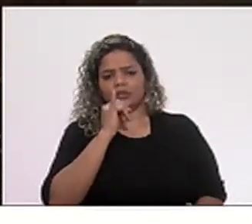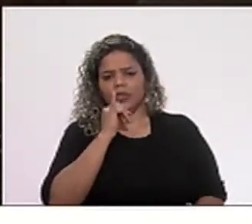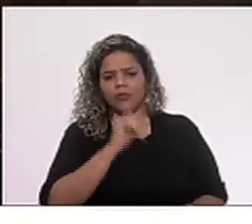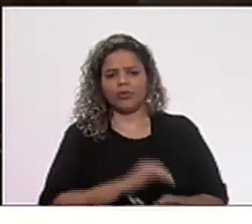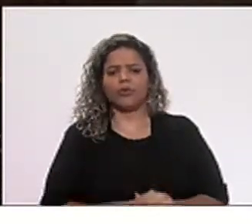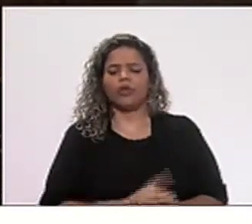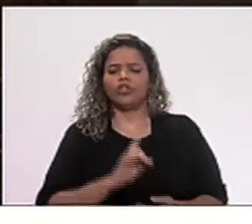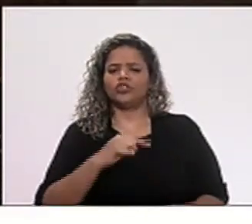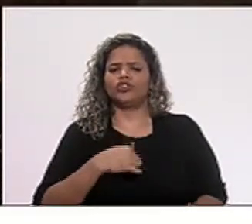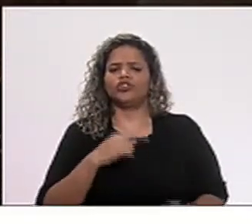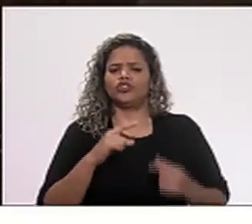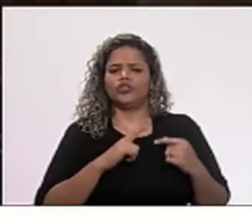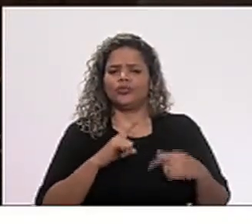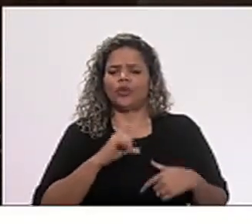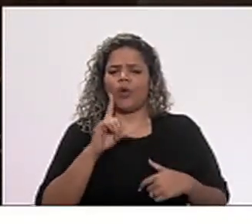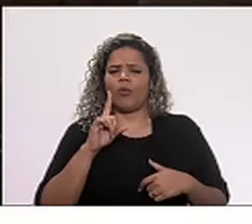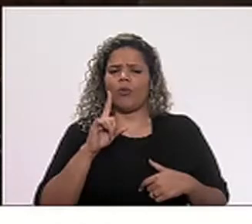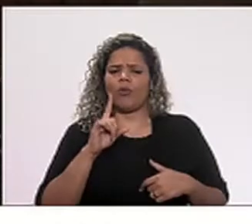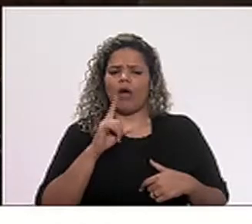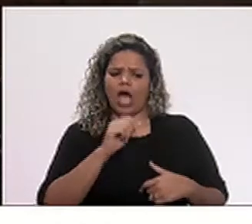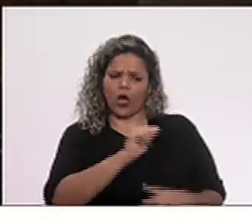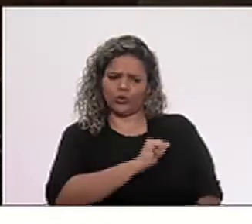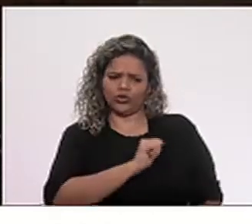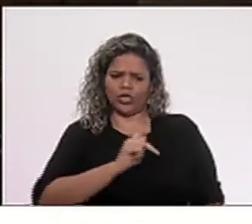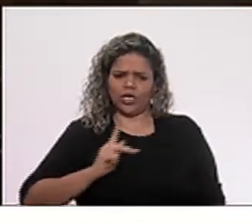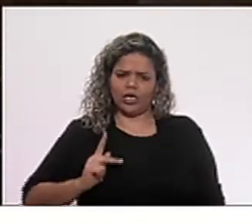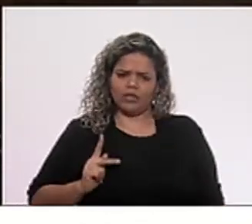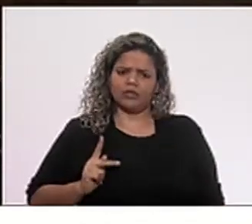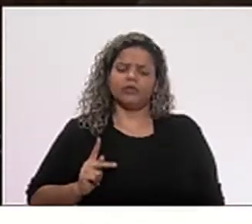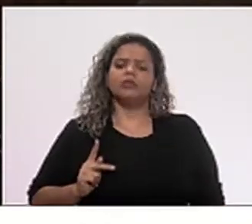exemplo, nós tivemos uma audiência pública